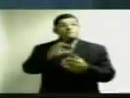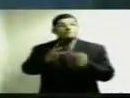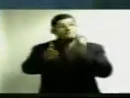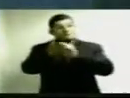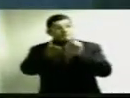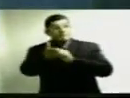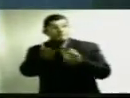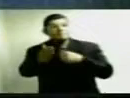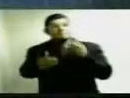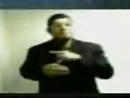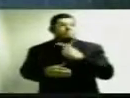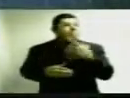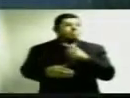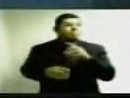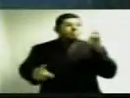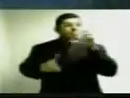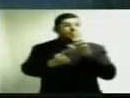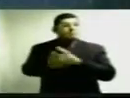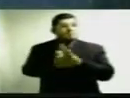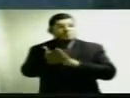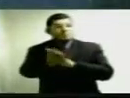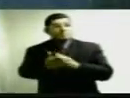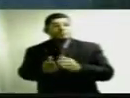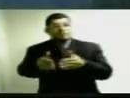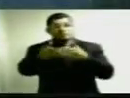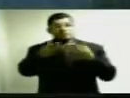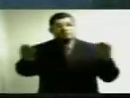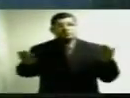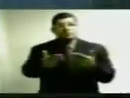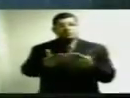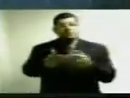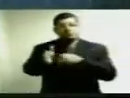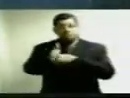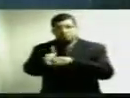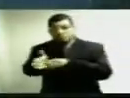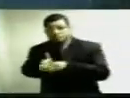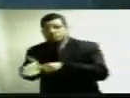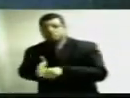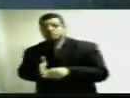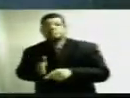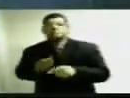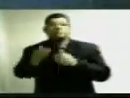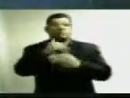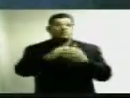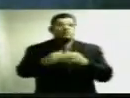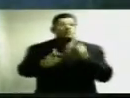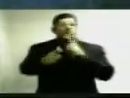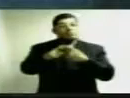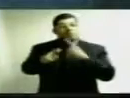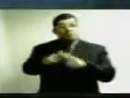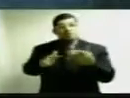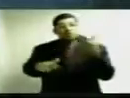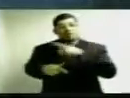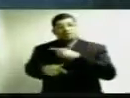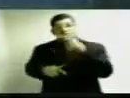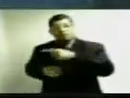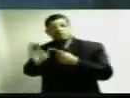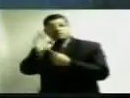Só registrando que nós não acusaremos o colega, nós pediremos investigação sobre um fato